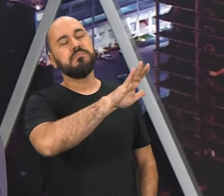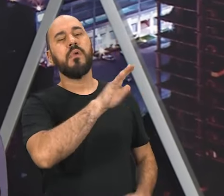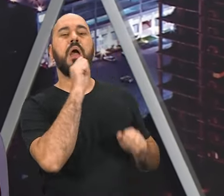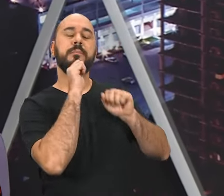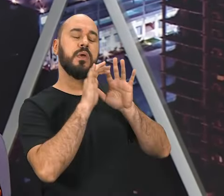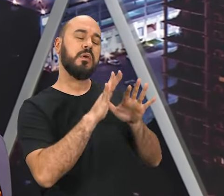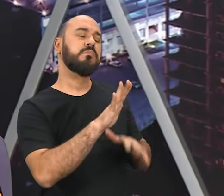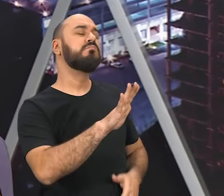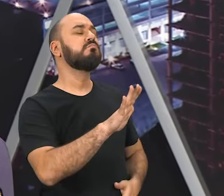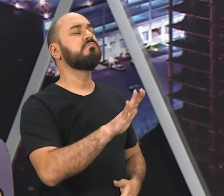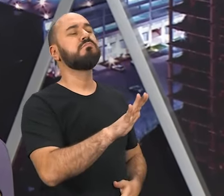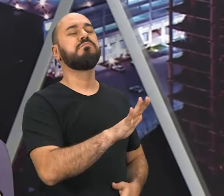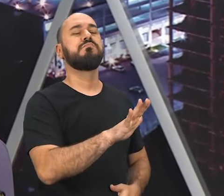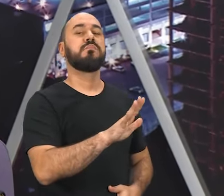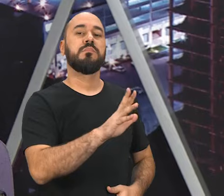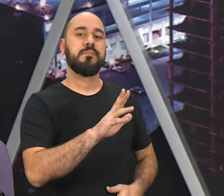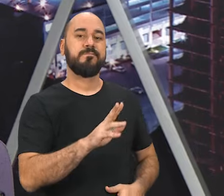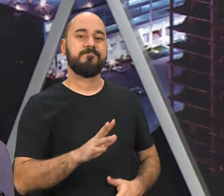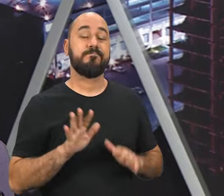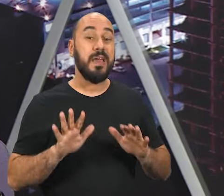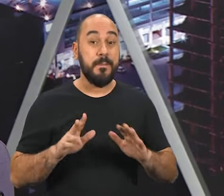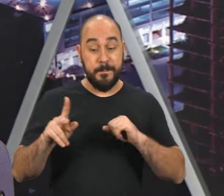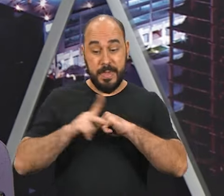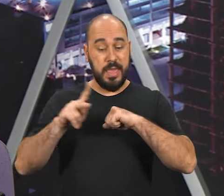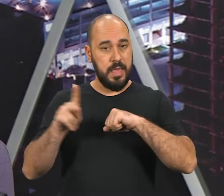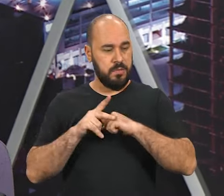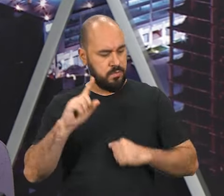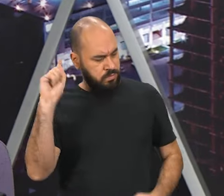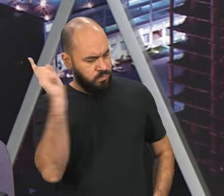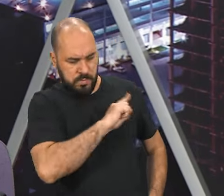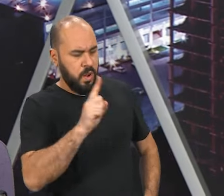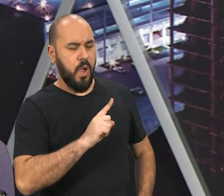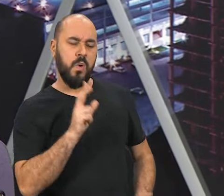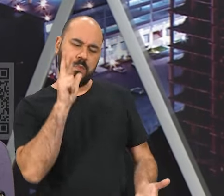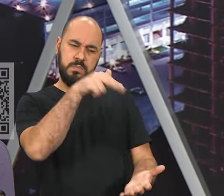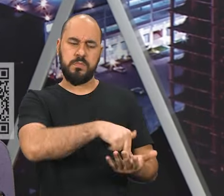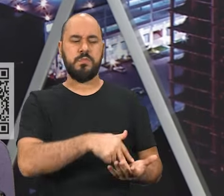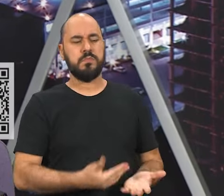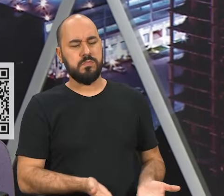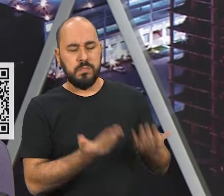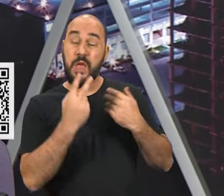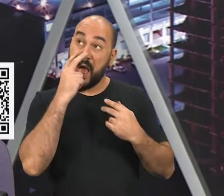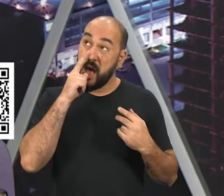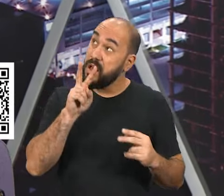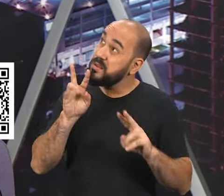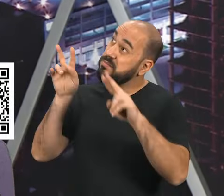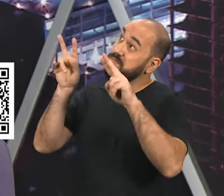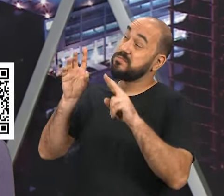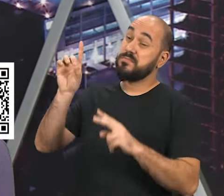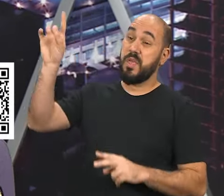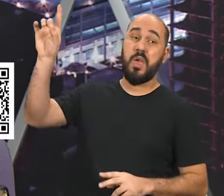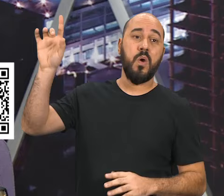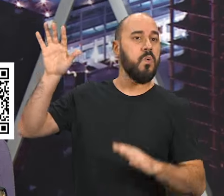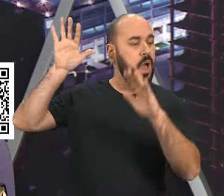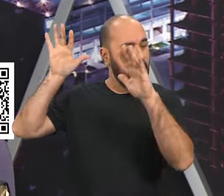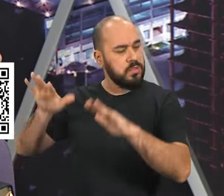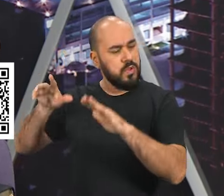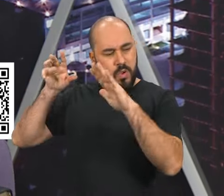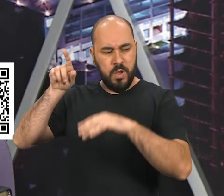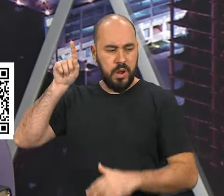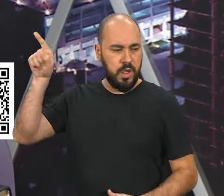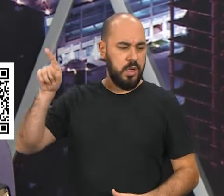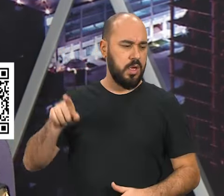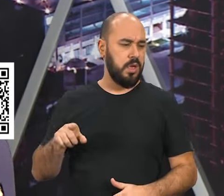dele. Não, Pedro foi bem claro, adora a Deus. Jesus disse, adora a Deus. O anjo